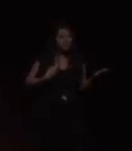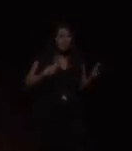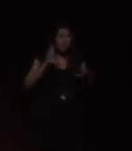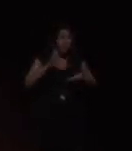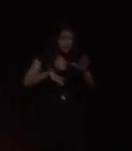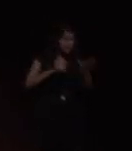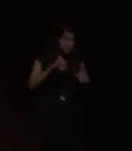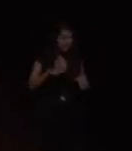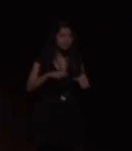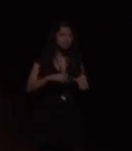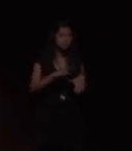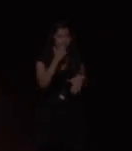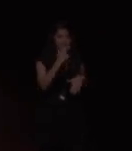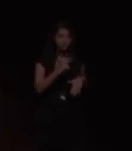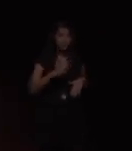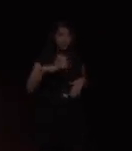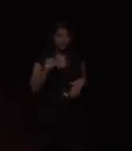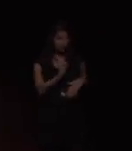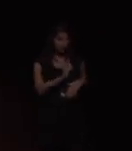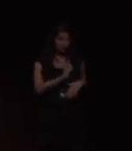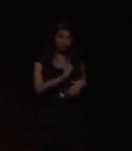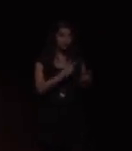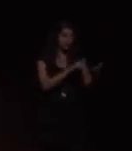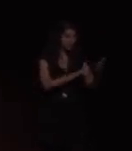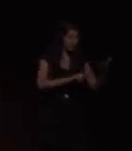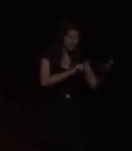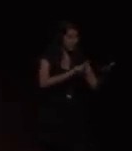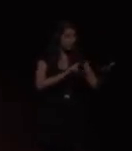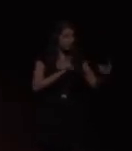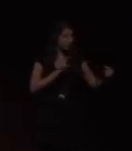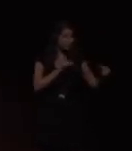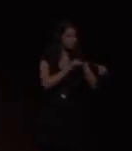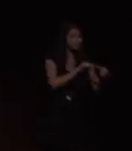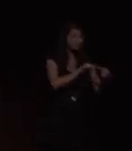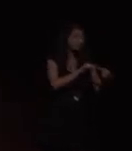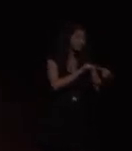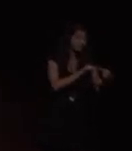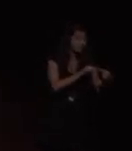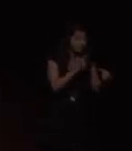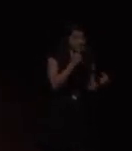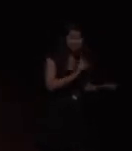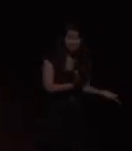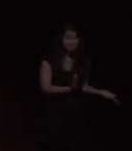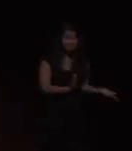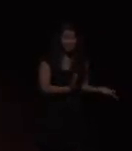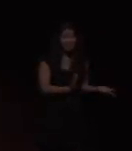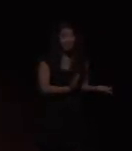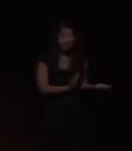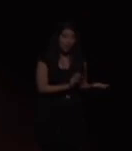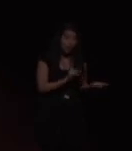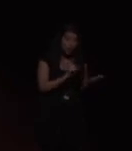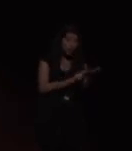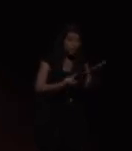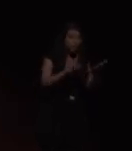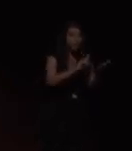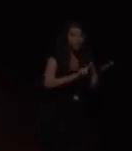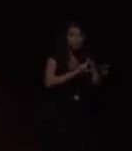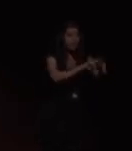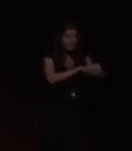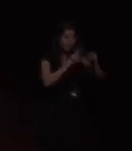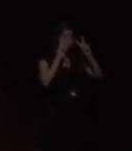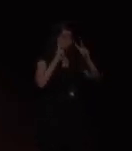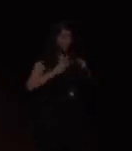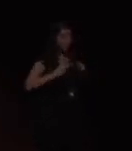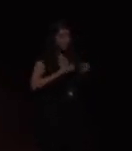possibilidade de nos encontrarmos com a literatura. Podemos pensar na cultura como parte da condição humana. De fato,